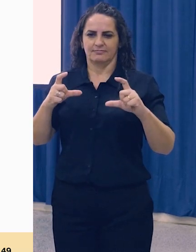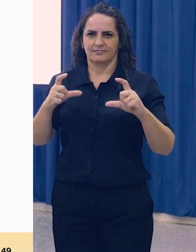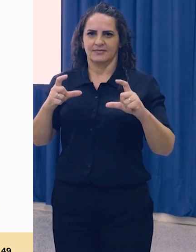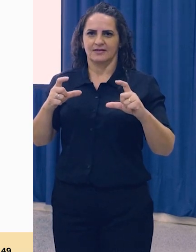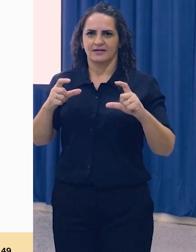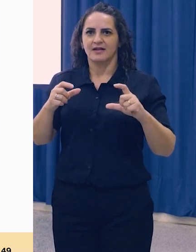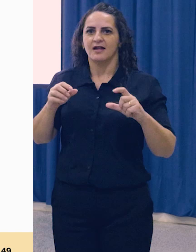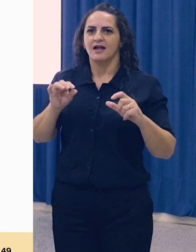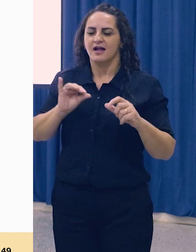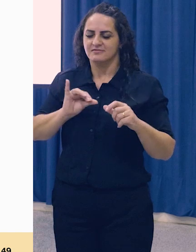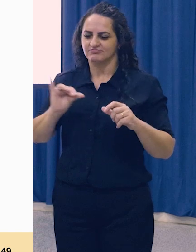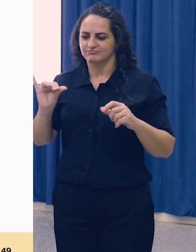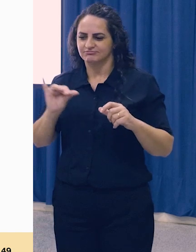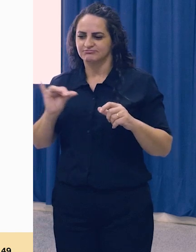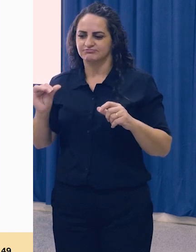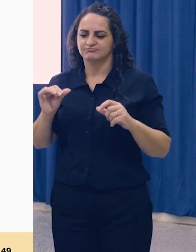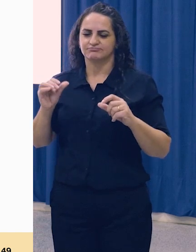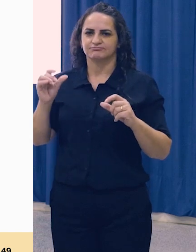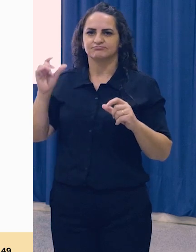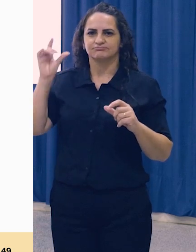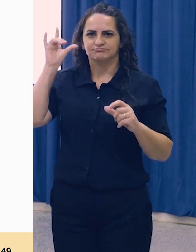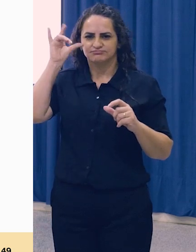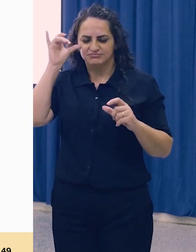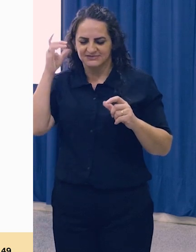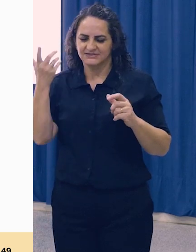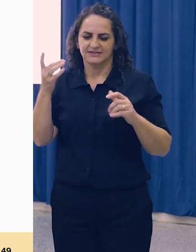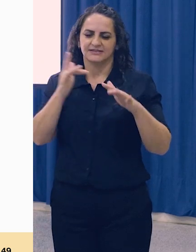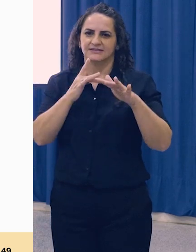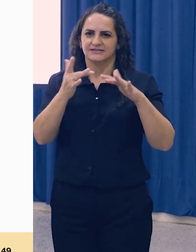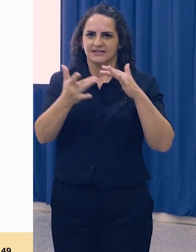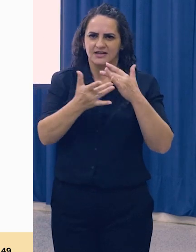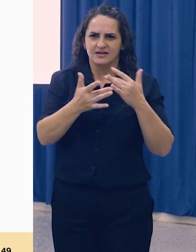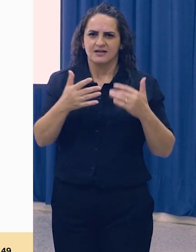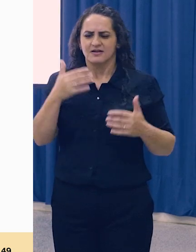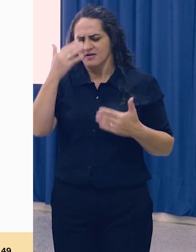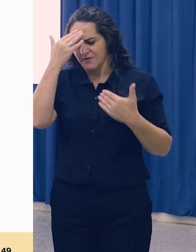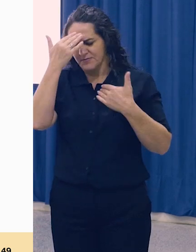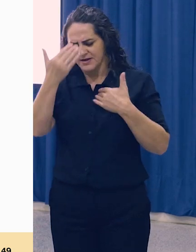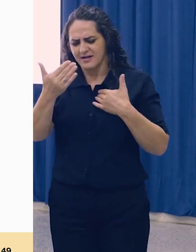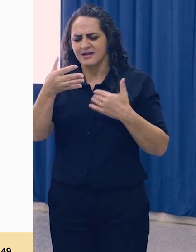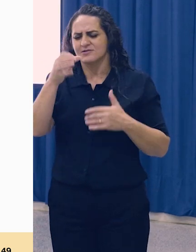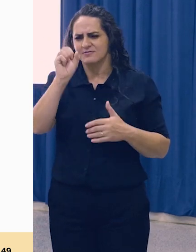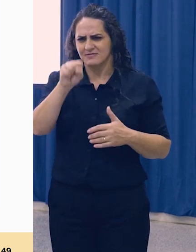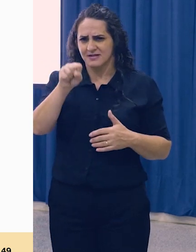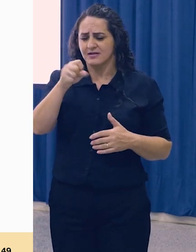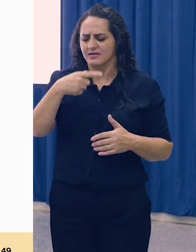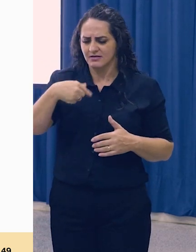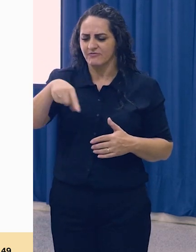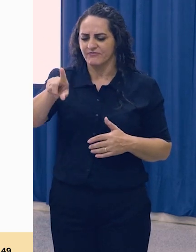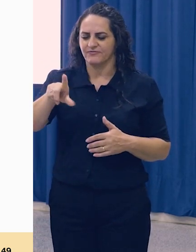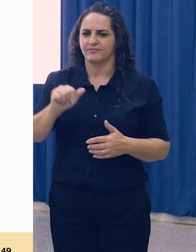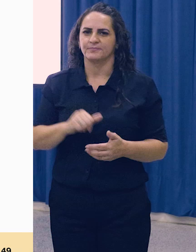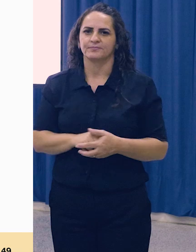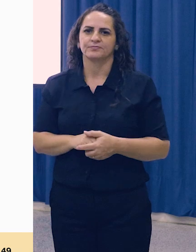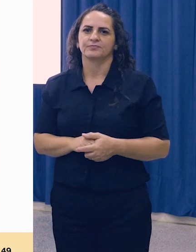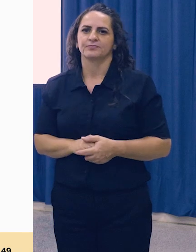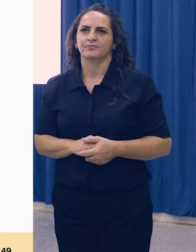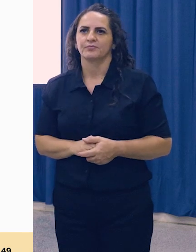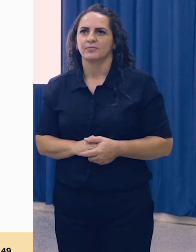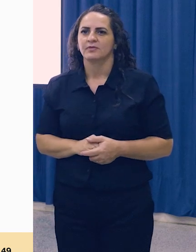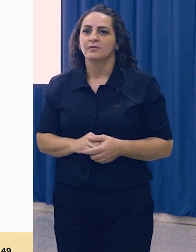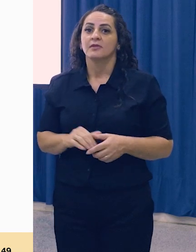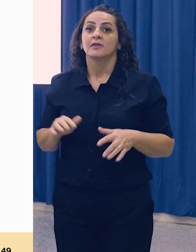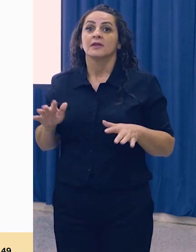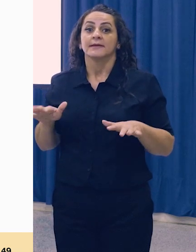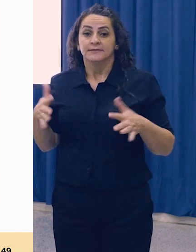e compartilhava, né? Tirava foto, postava nas redes sociais. Ai, muito obrigada, com certeza eu vou, aquela coisa. E a gente